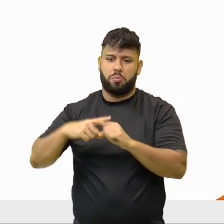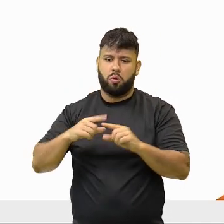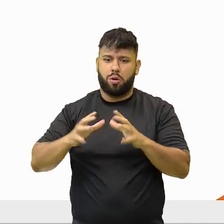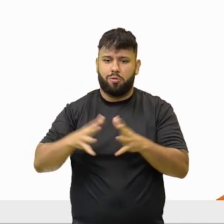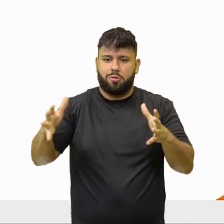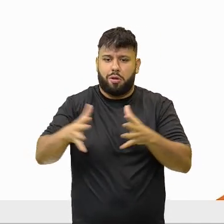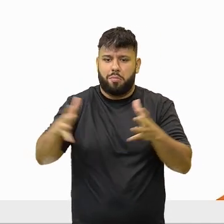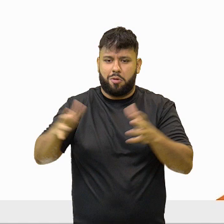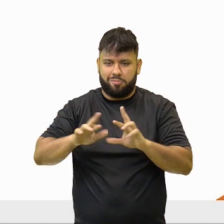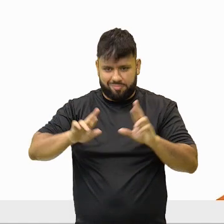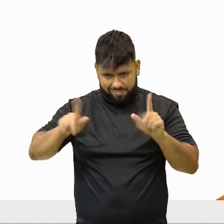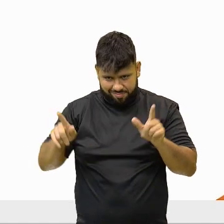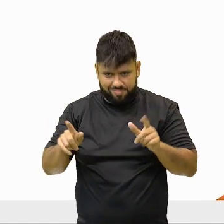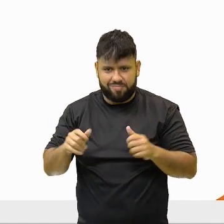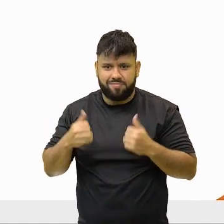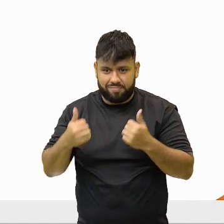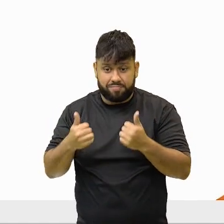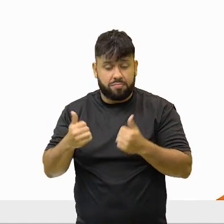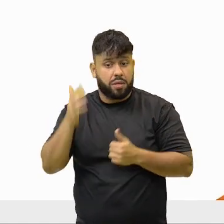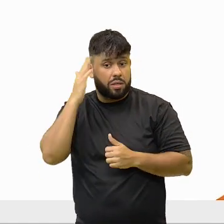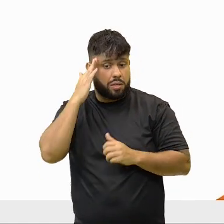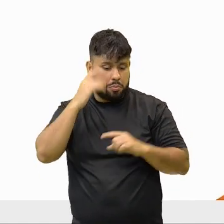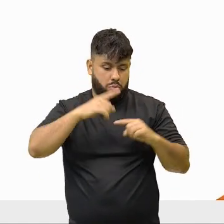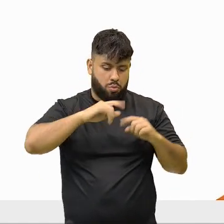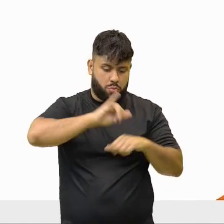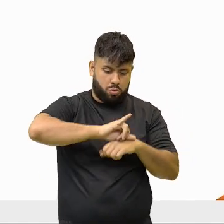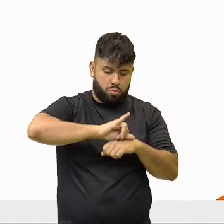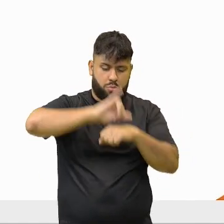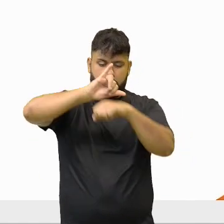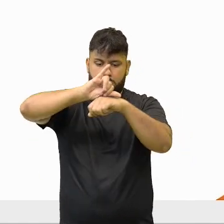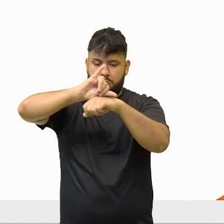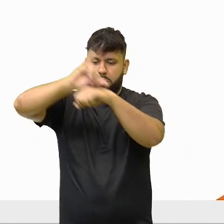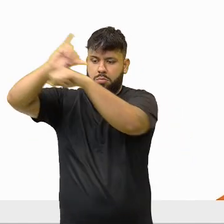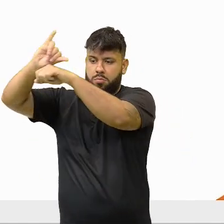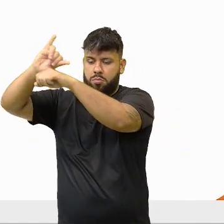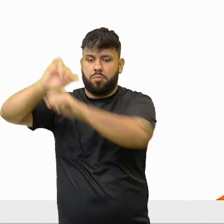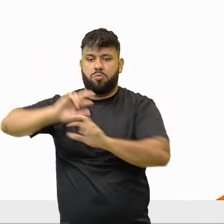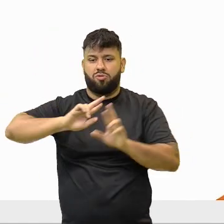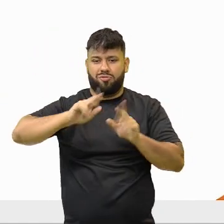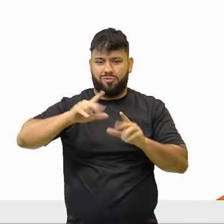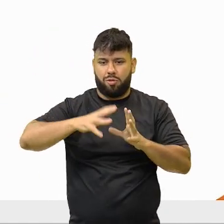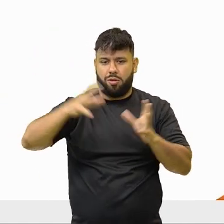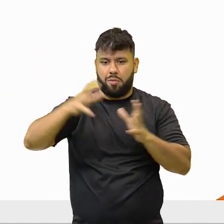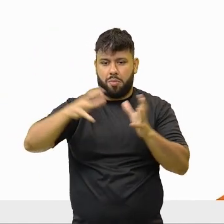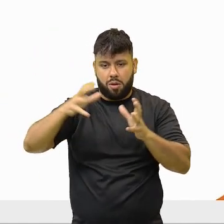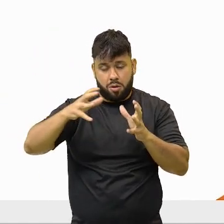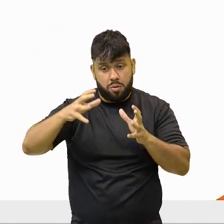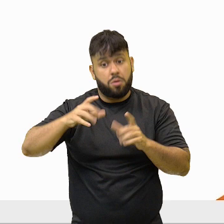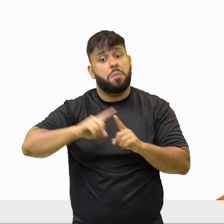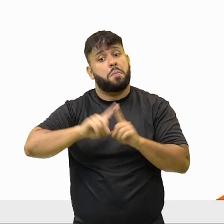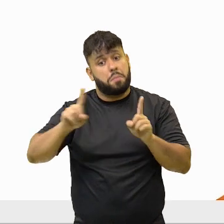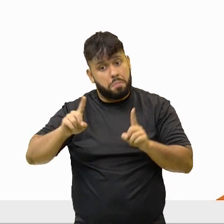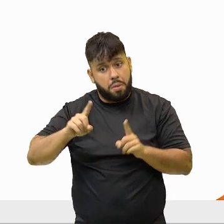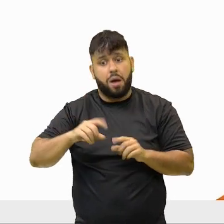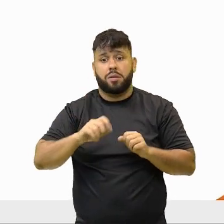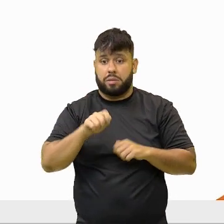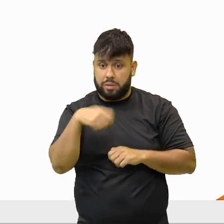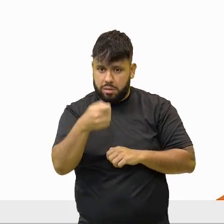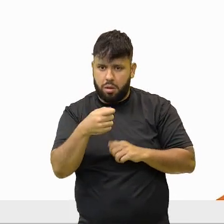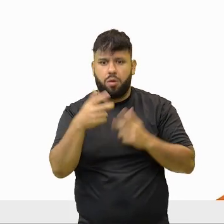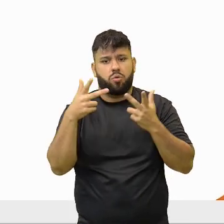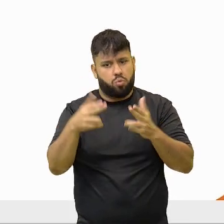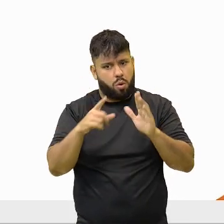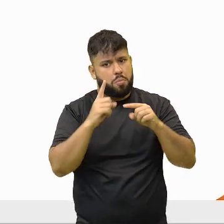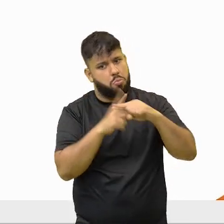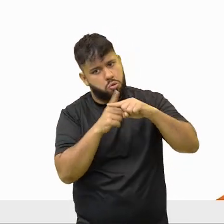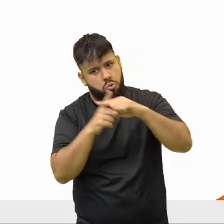diferente. Essa é a ideia. São objetos com tamanhos diferentes. Isso quer dizer que elas vão ter o mesmo valor de carga? Não, mas elas vão ter o mesmo sinal, porque você